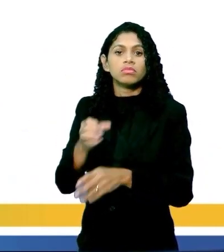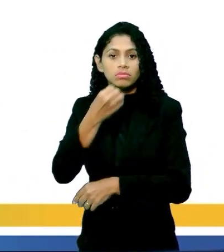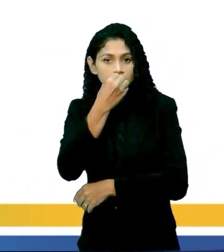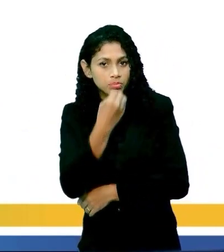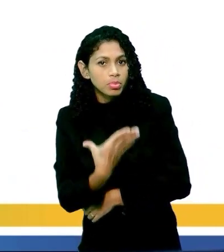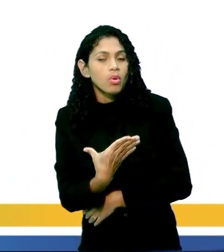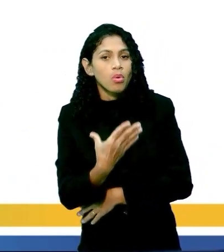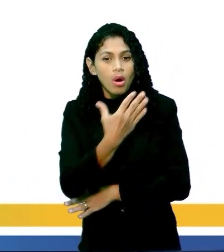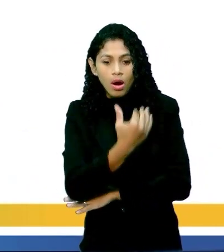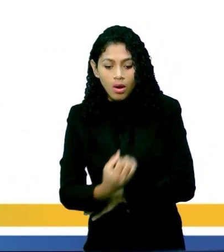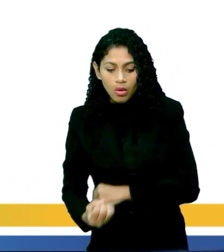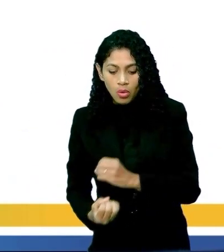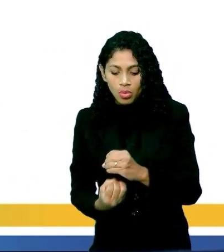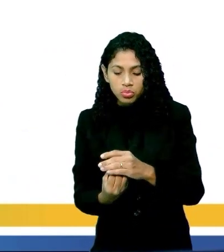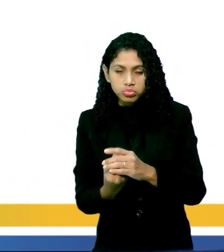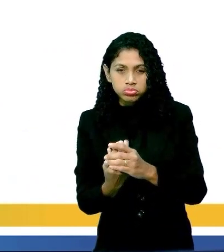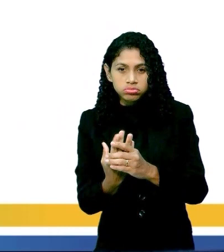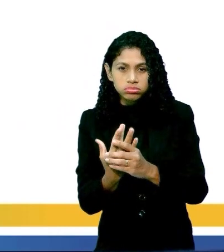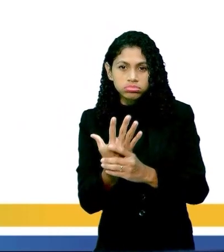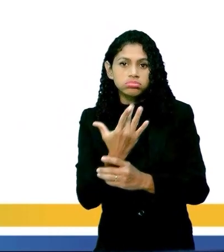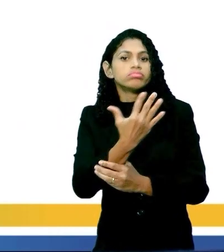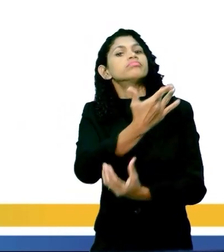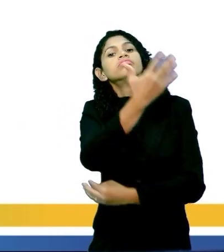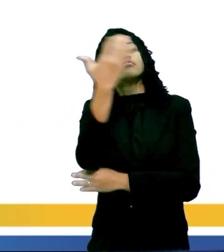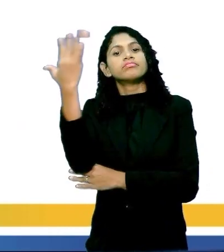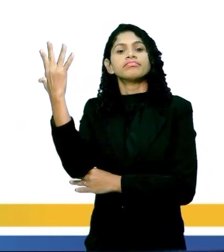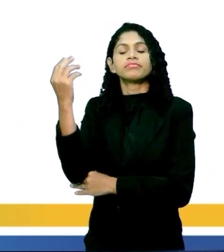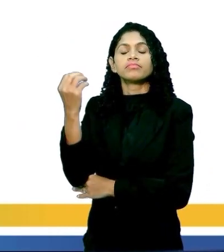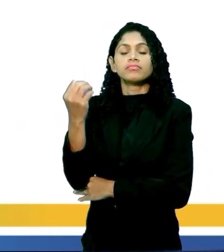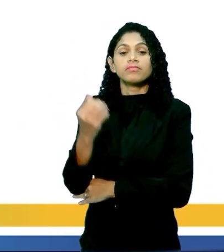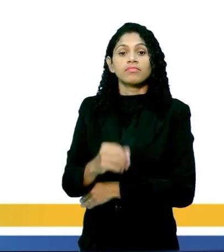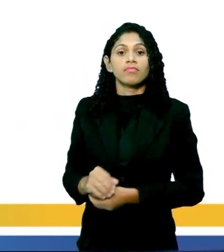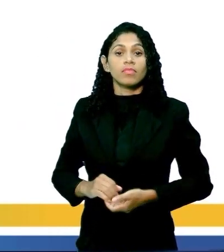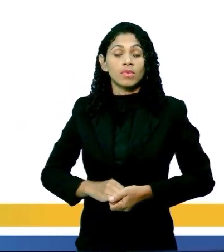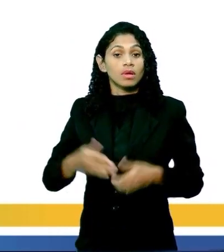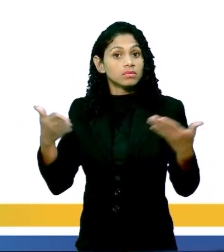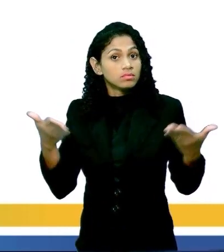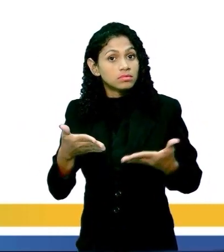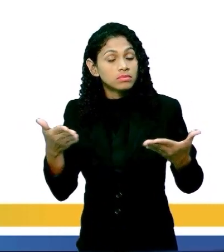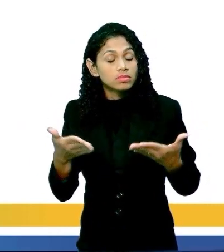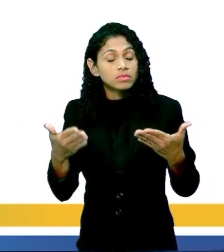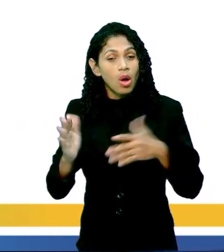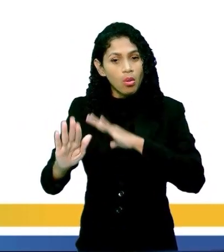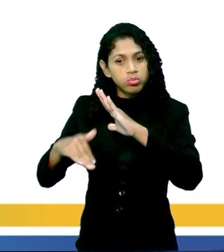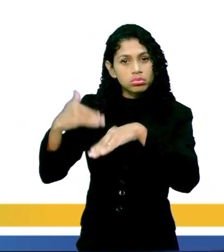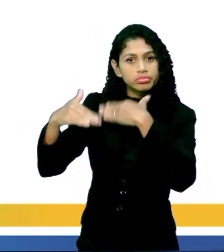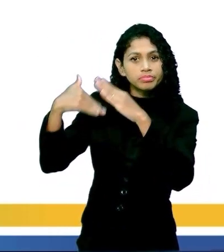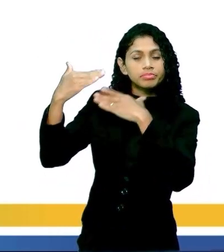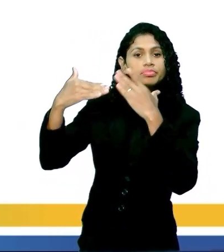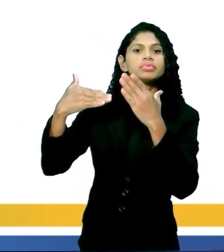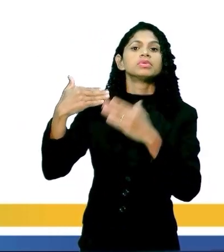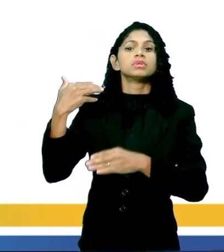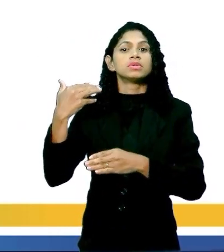esse cultivo. Atualmente, o maior produtor nacional de cana-de-açúcar é São Paulo,